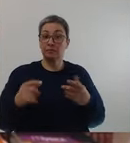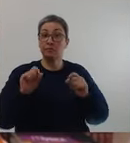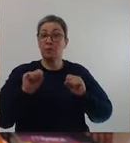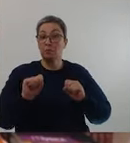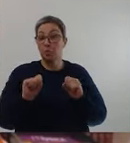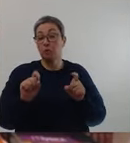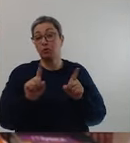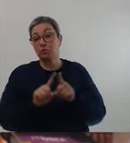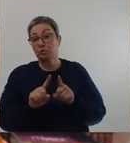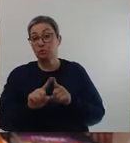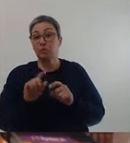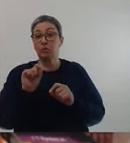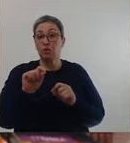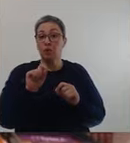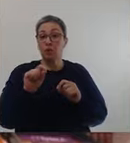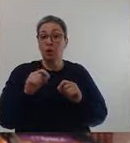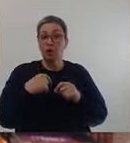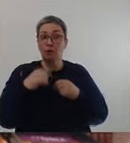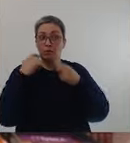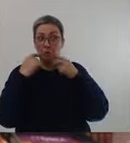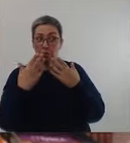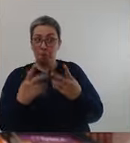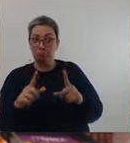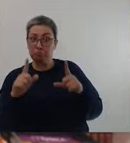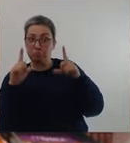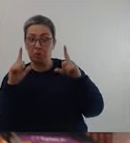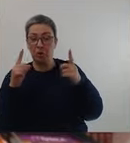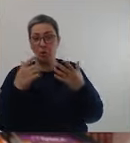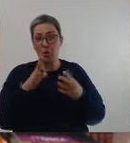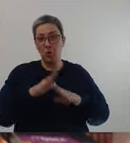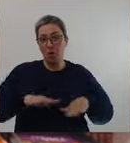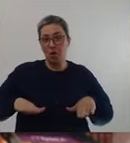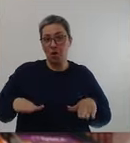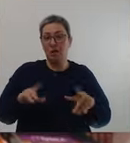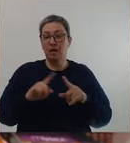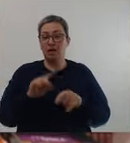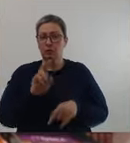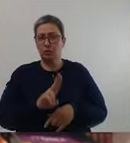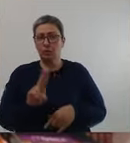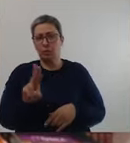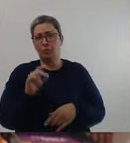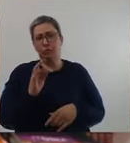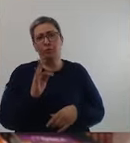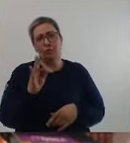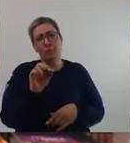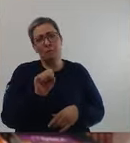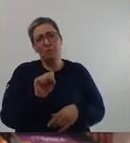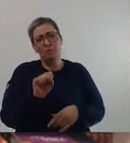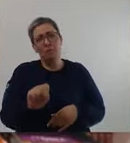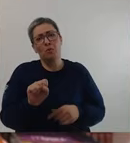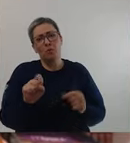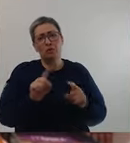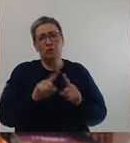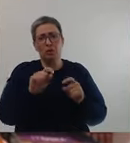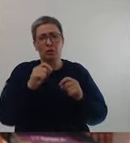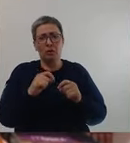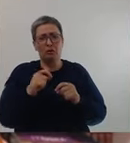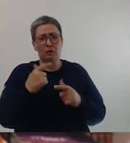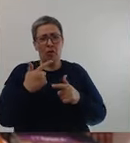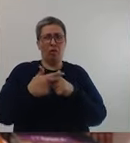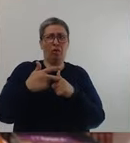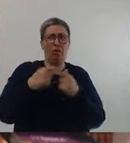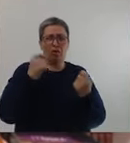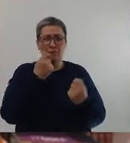assim, que possa expor essa criança, né? Que esse nome, no futuro, pode expor essa criança